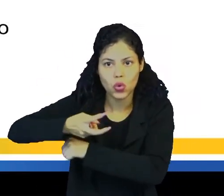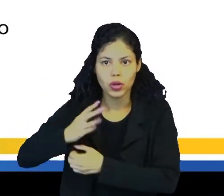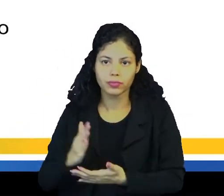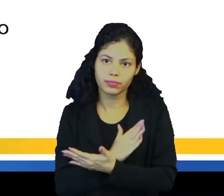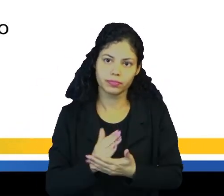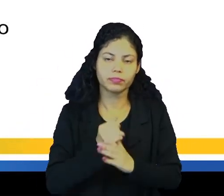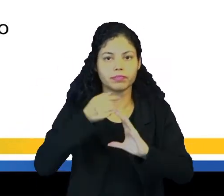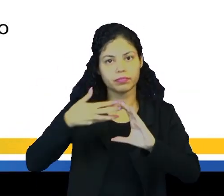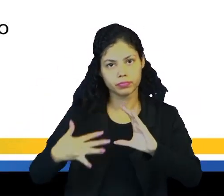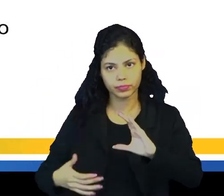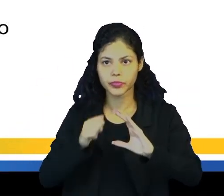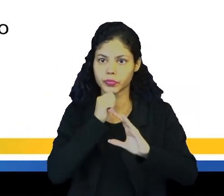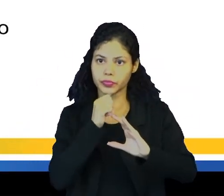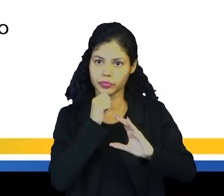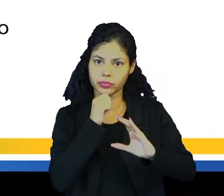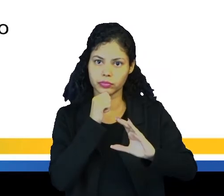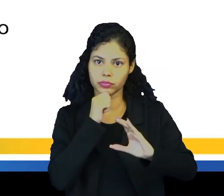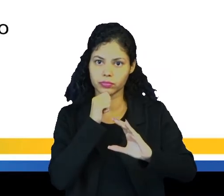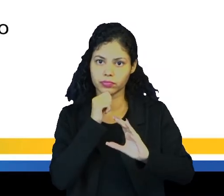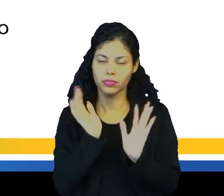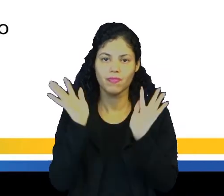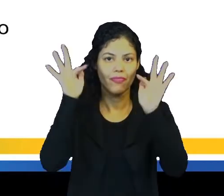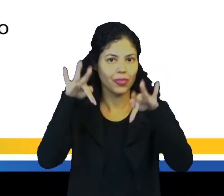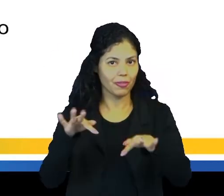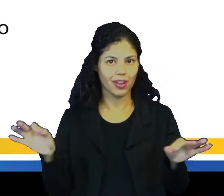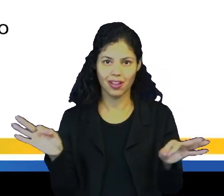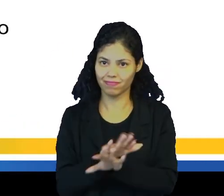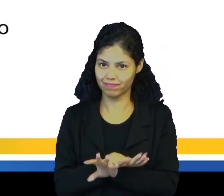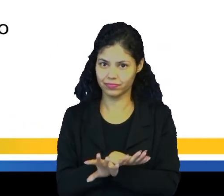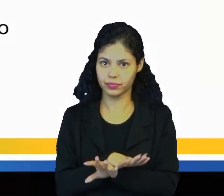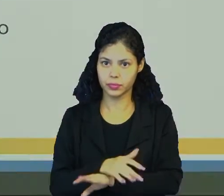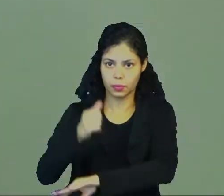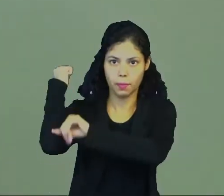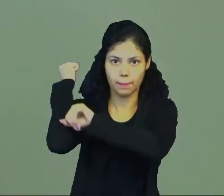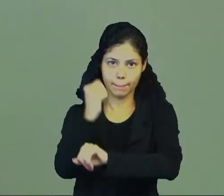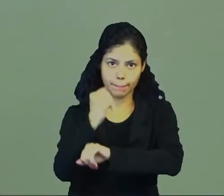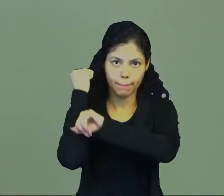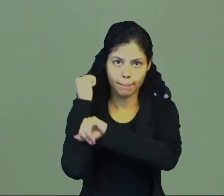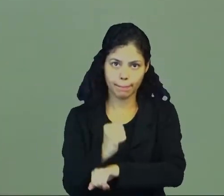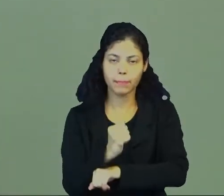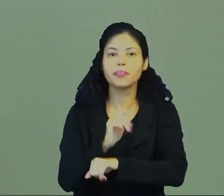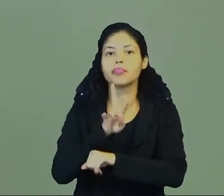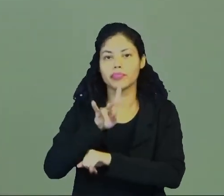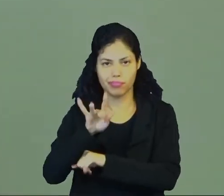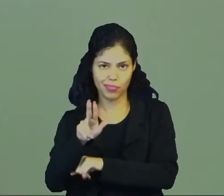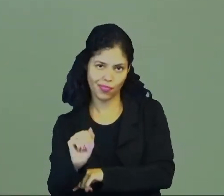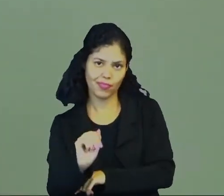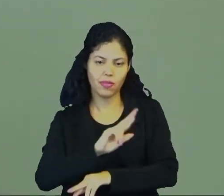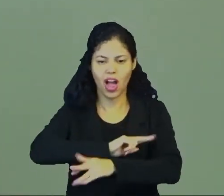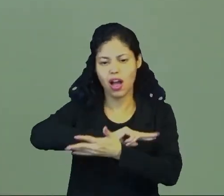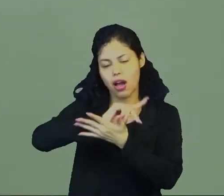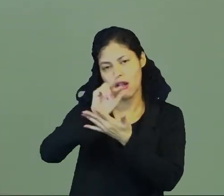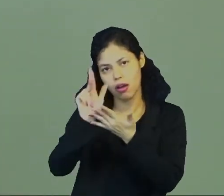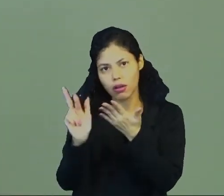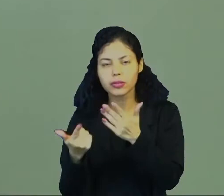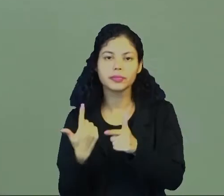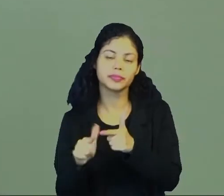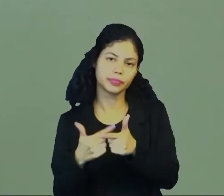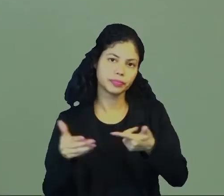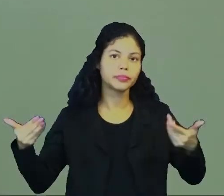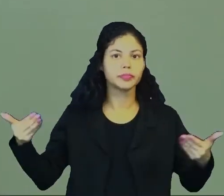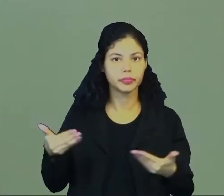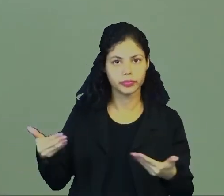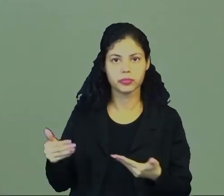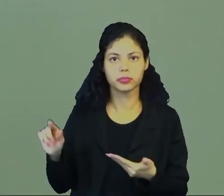de algumas espécies, levando à sua completa extinção, a caça predatória, a biopirataria. Então, existem diversos problemas